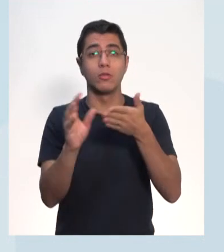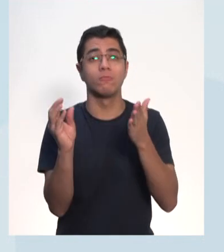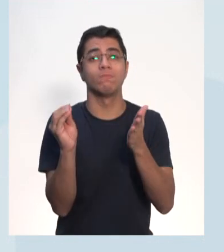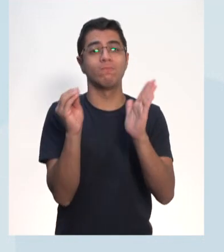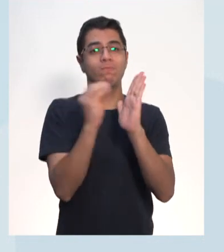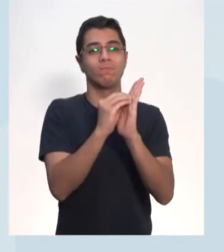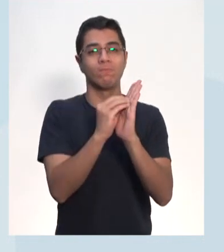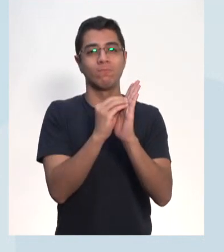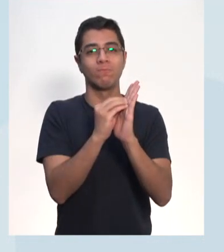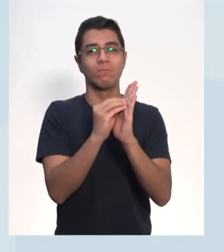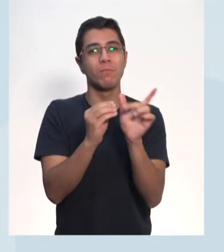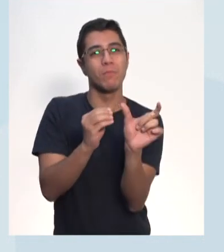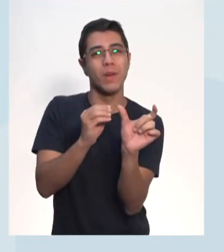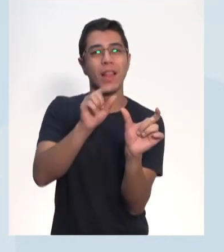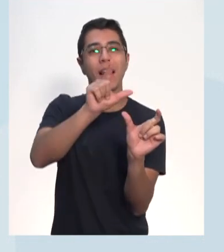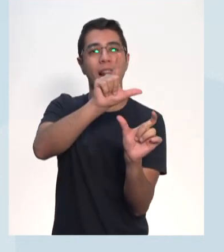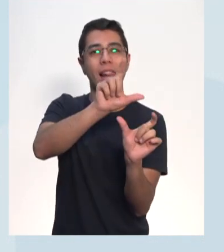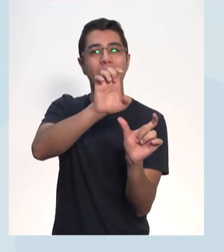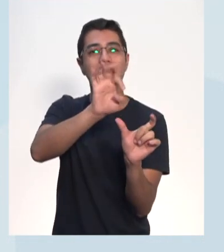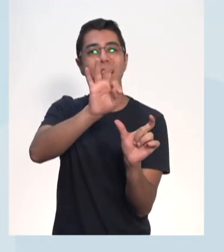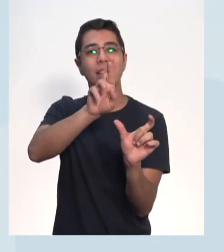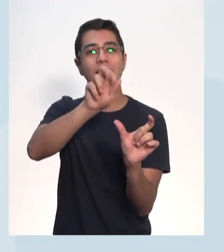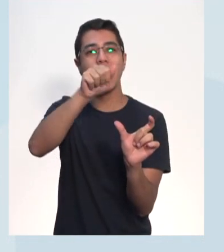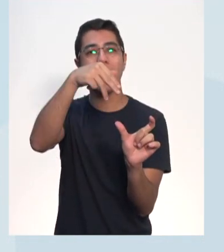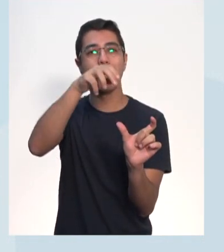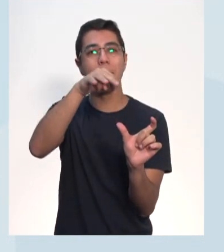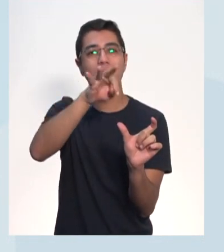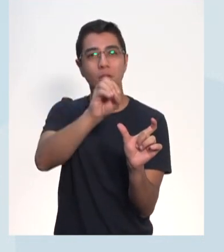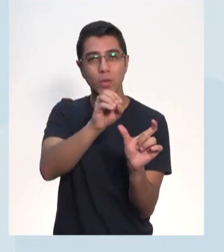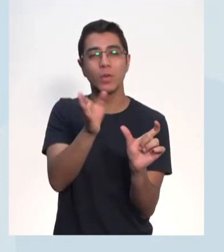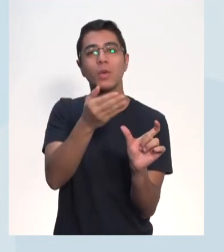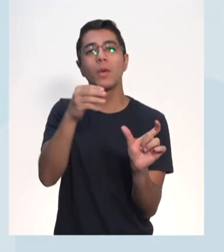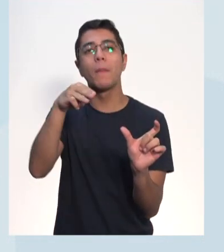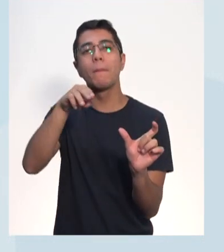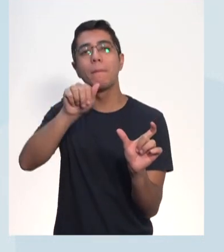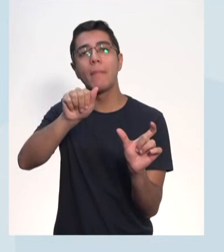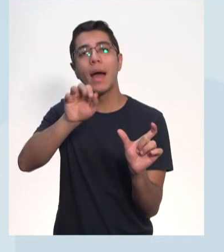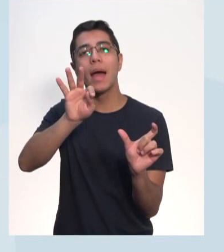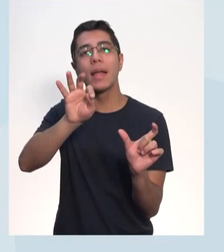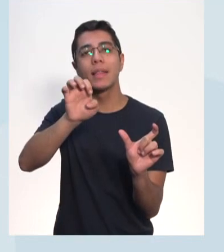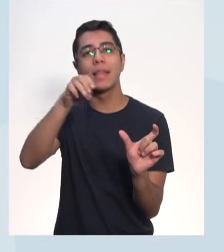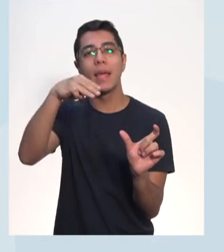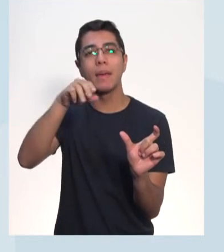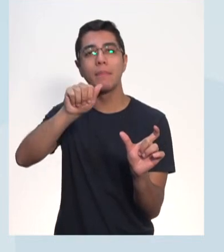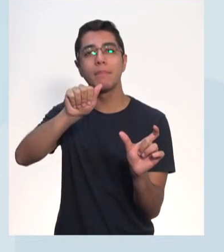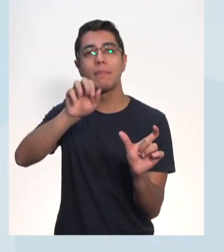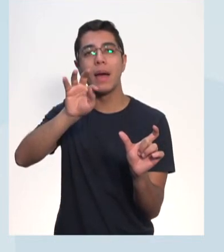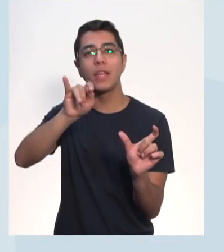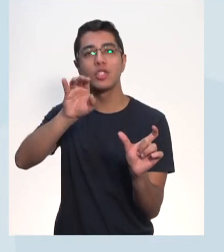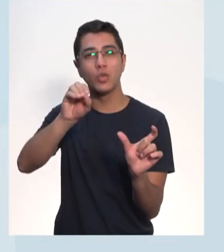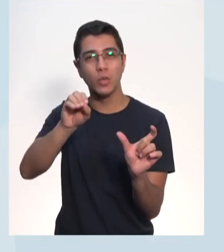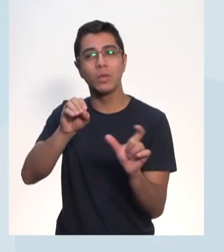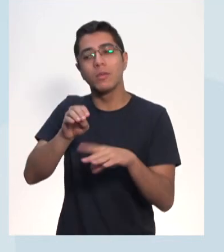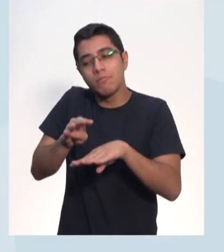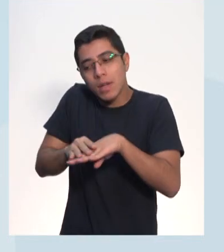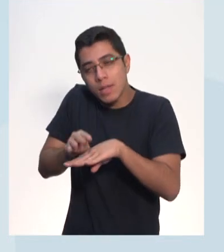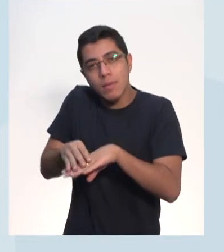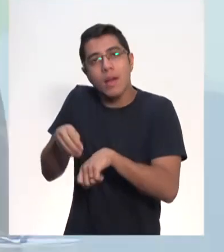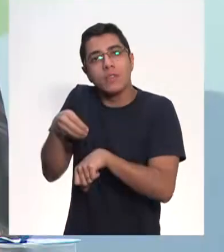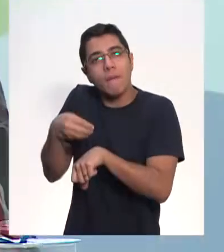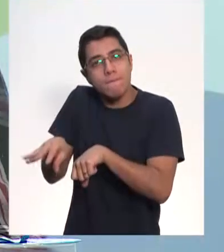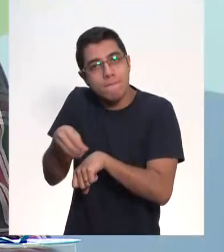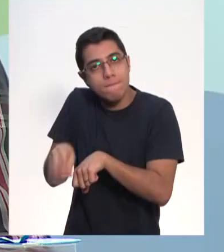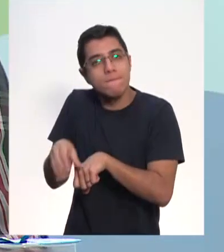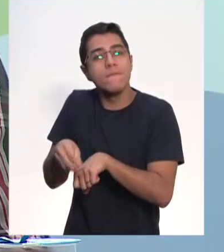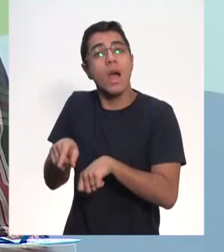força, letramento matemático. Então, nossa preocupação inicial, né, foi em manter